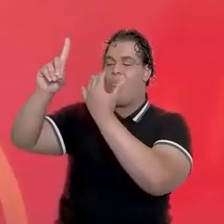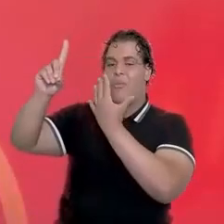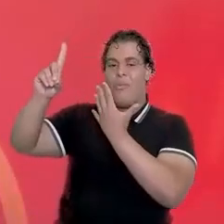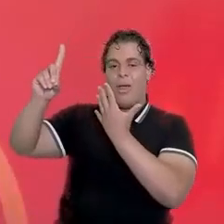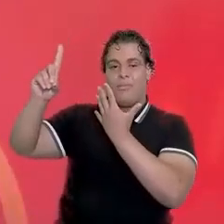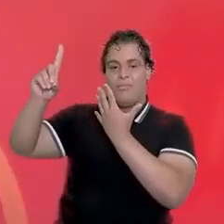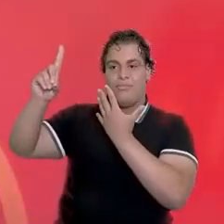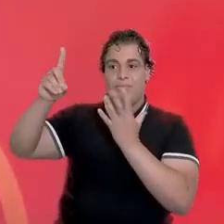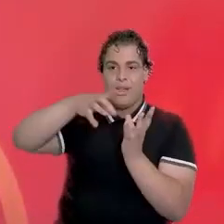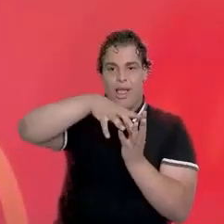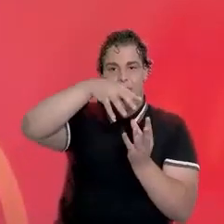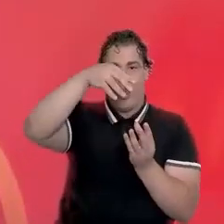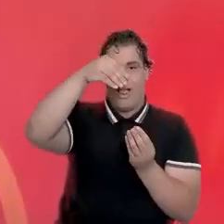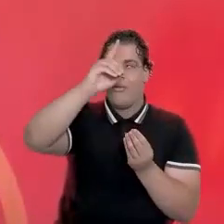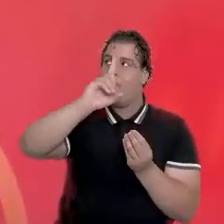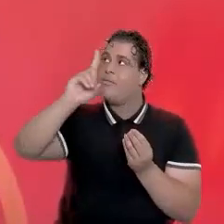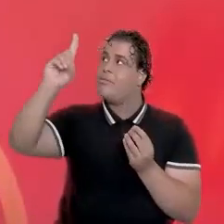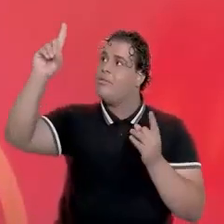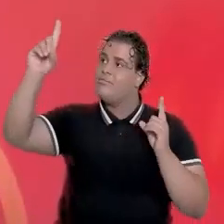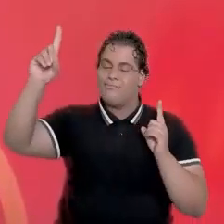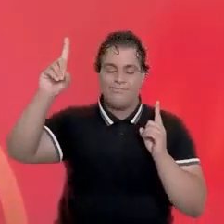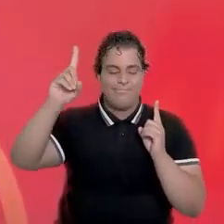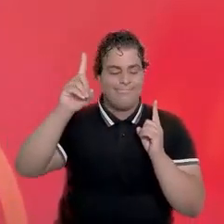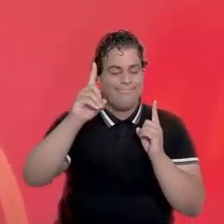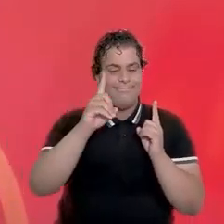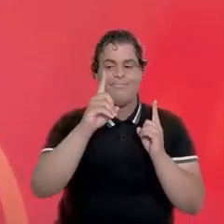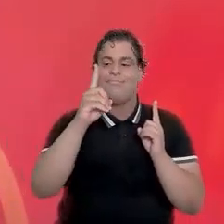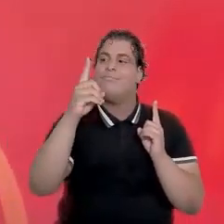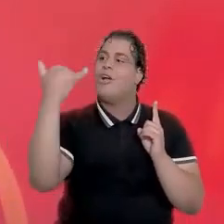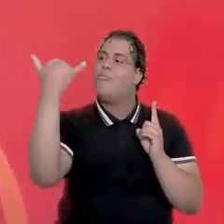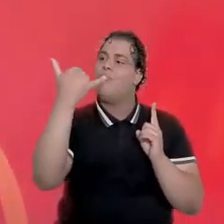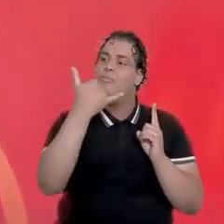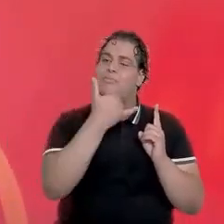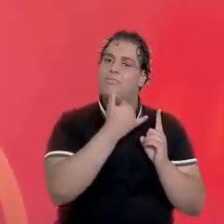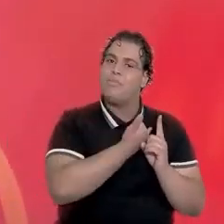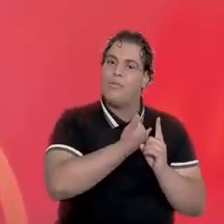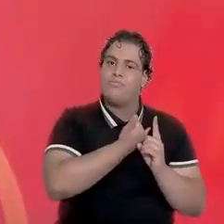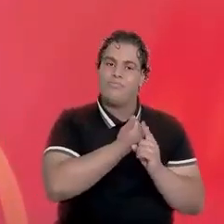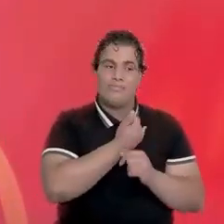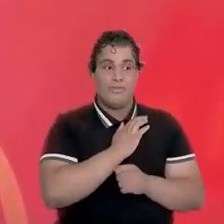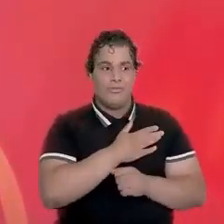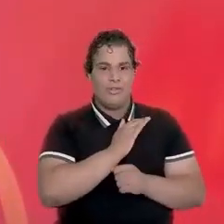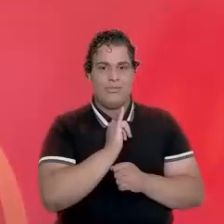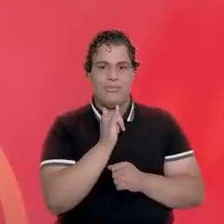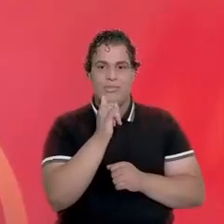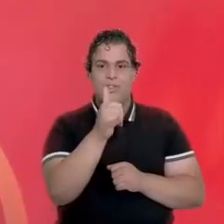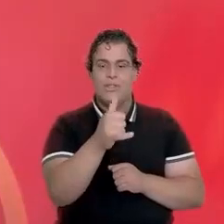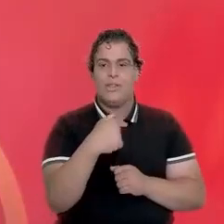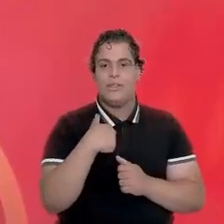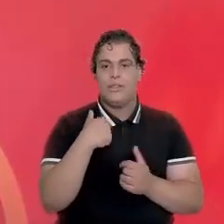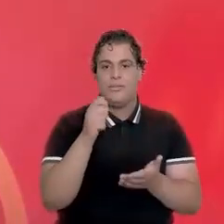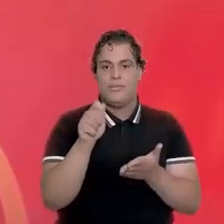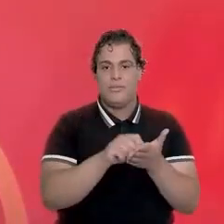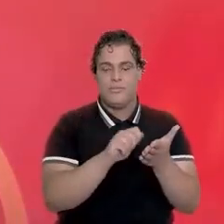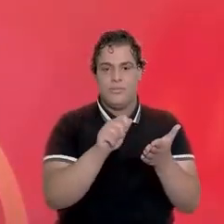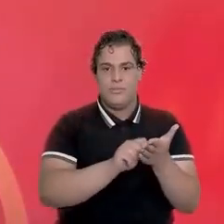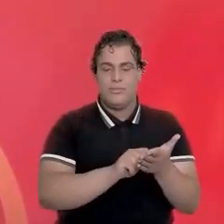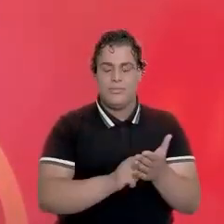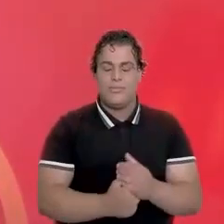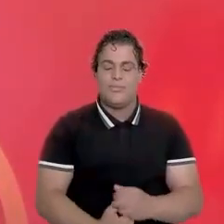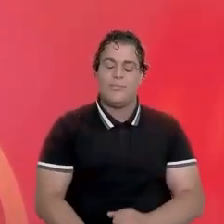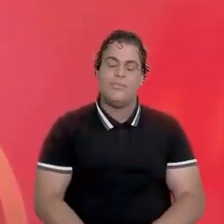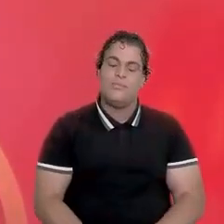a alma joga no coração, o coração dita e eu escrevo. Então, eu